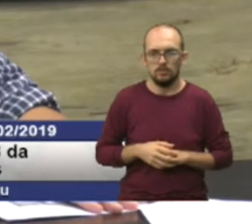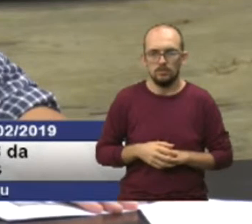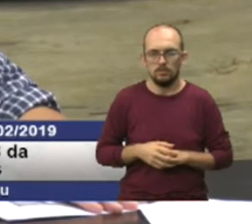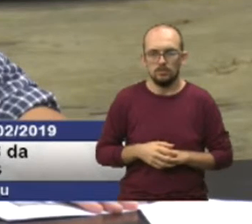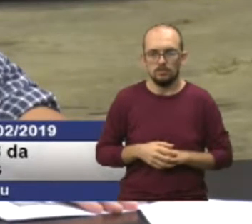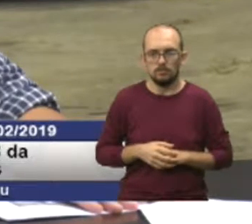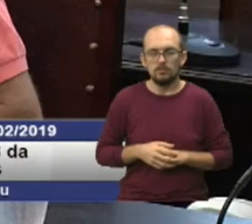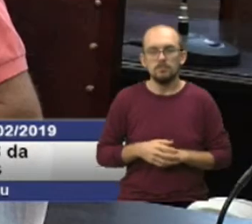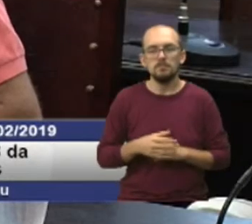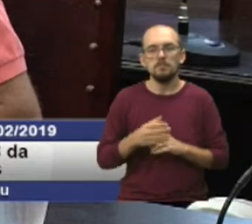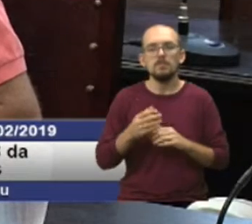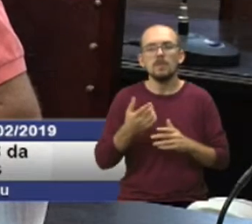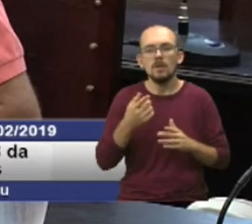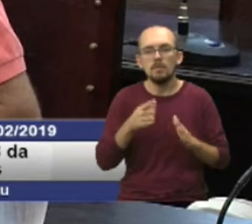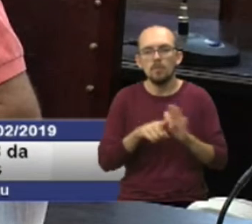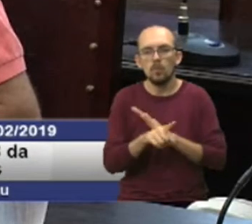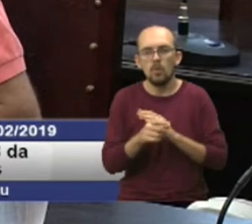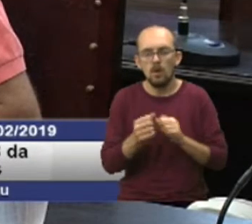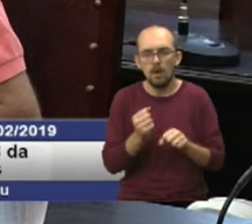Em que ano que está?